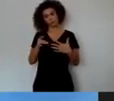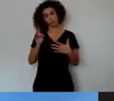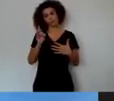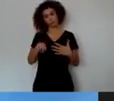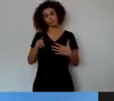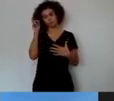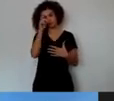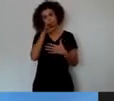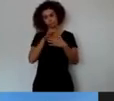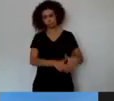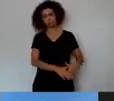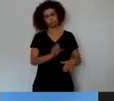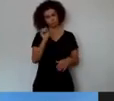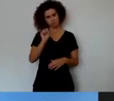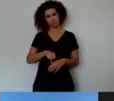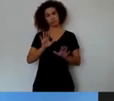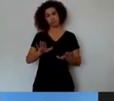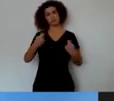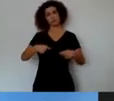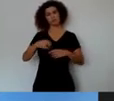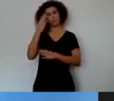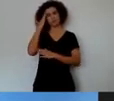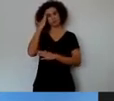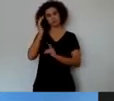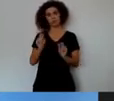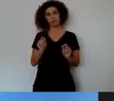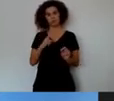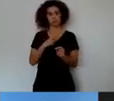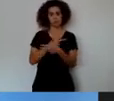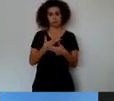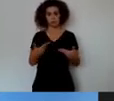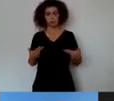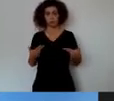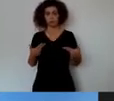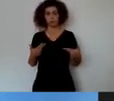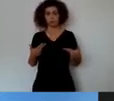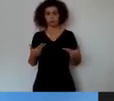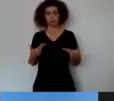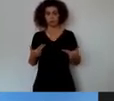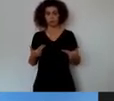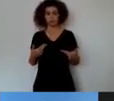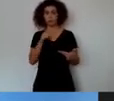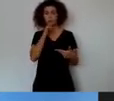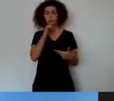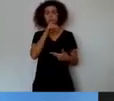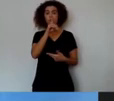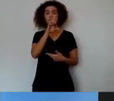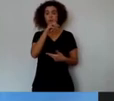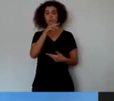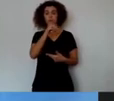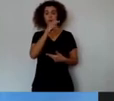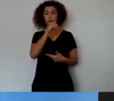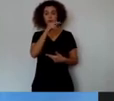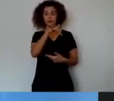questão toda. Mas a gente precisa entender que assim, questões que são tão caras para a gente, né? Como democracia, como